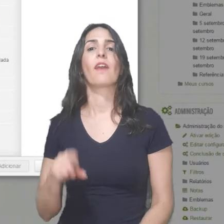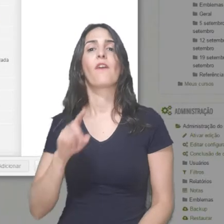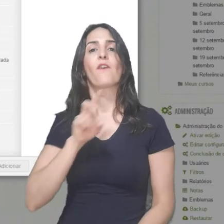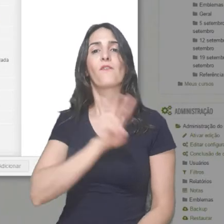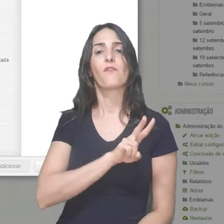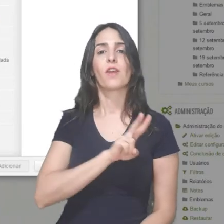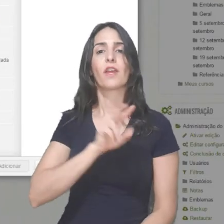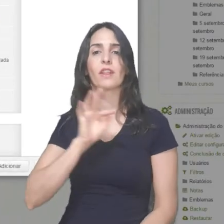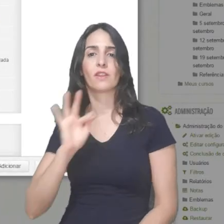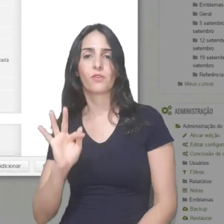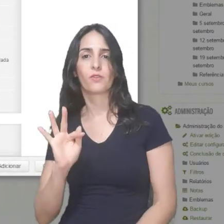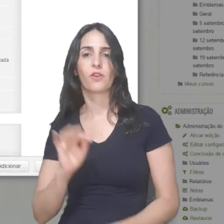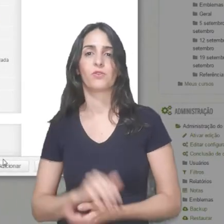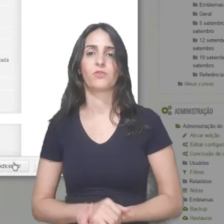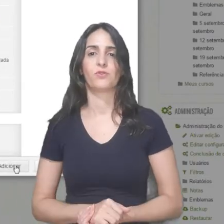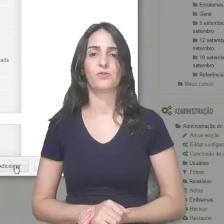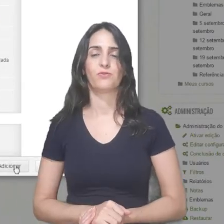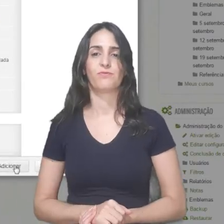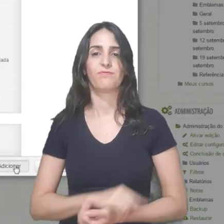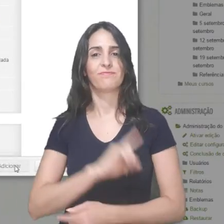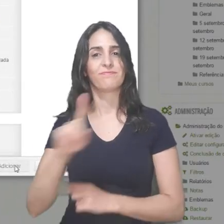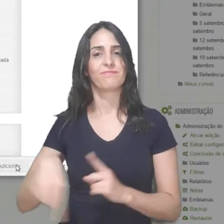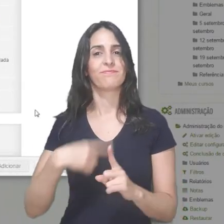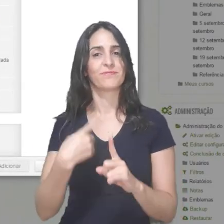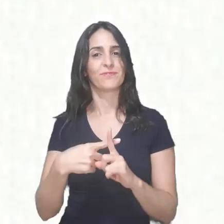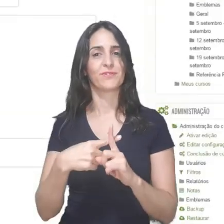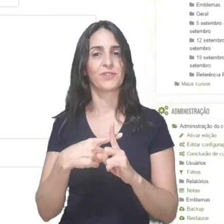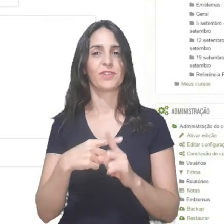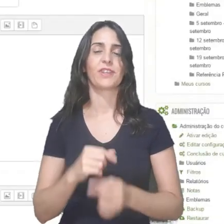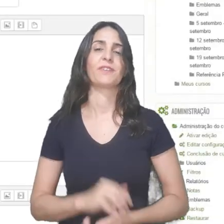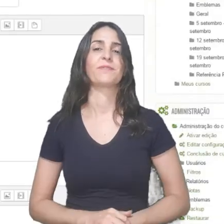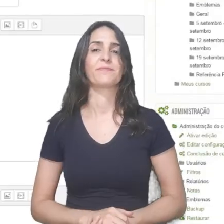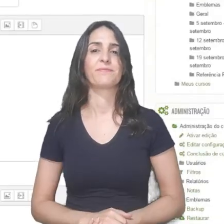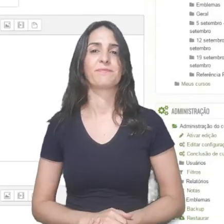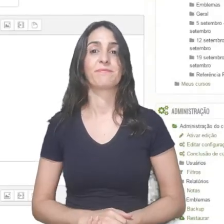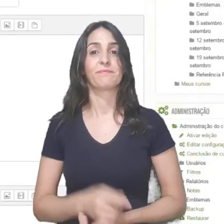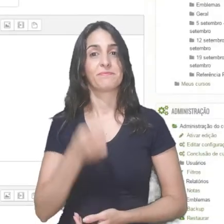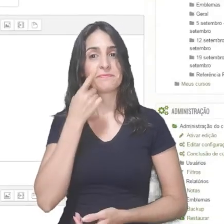Selecione verdadeiro e falso. Adicionar.